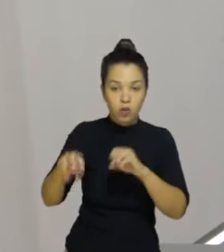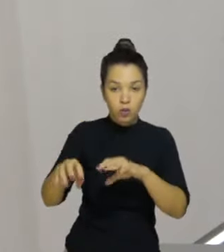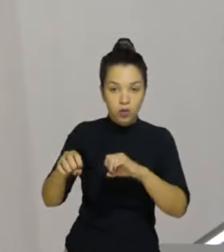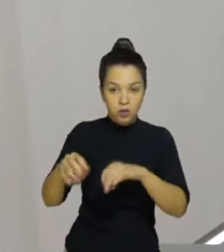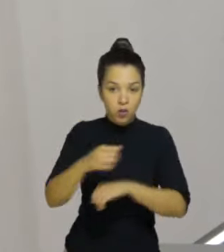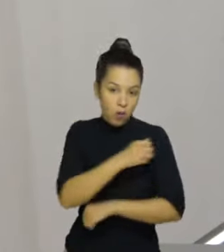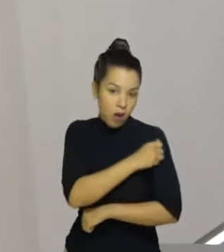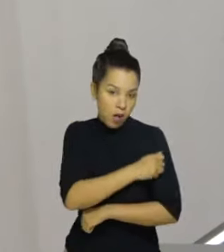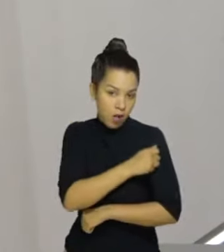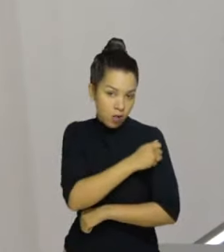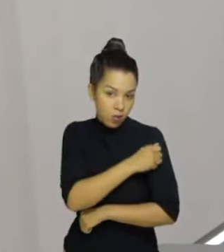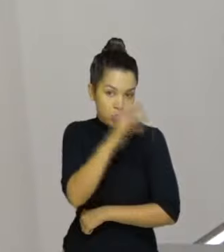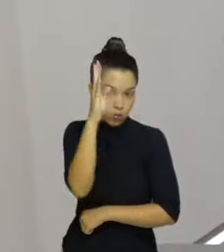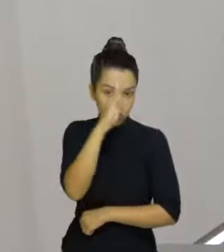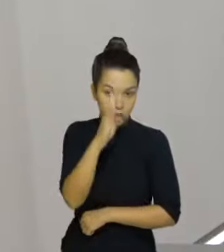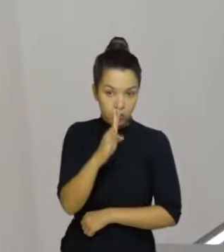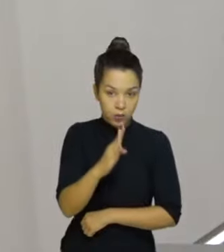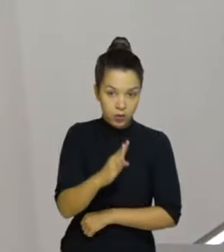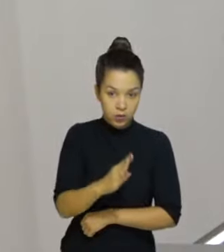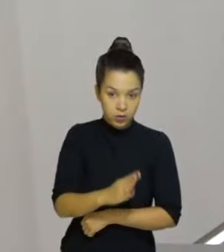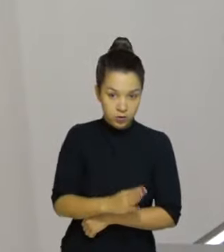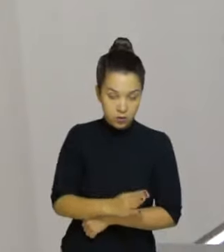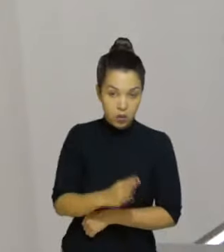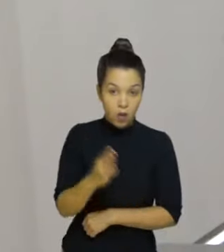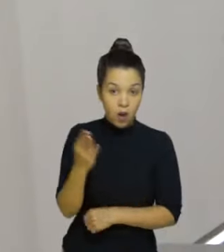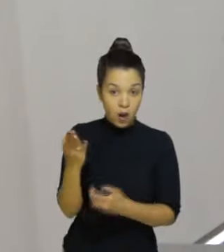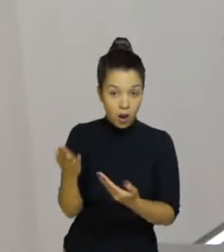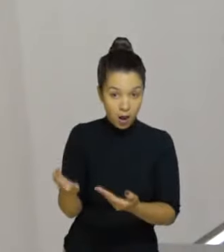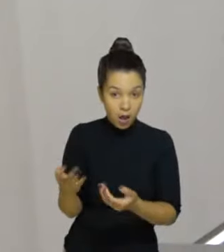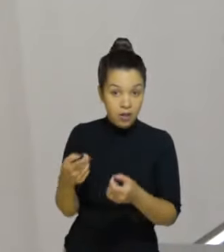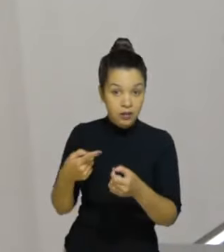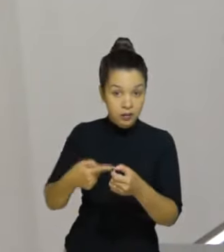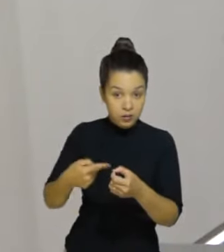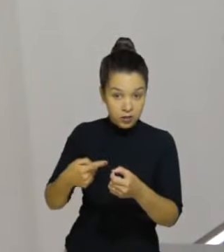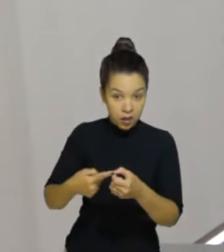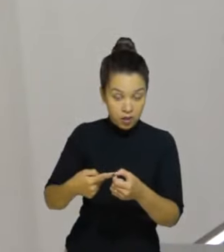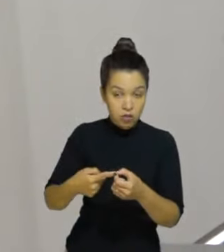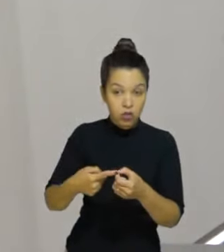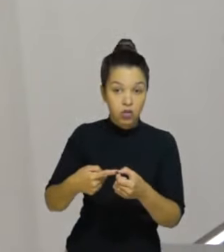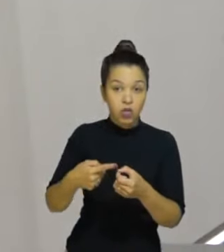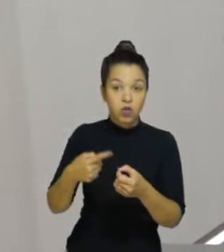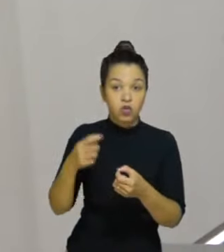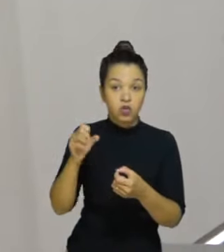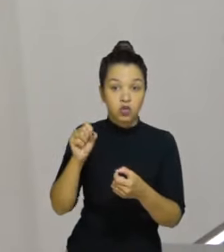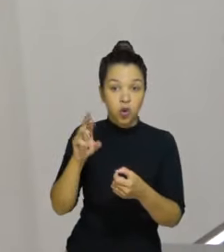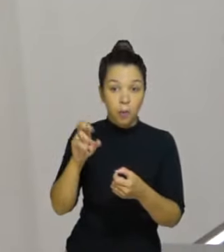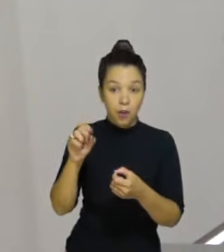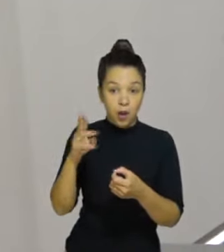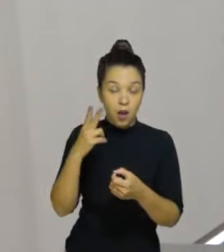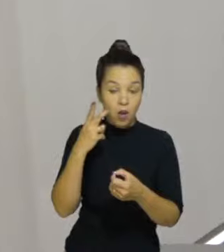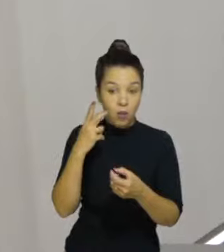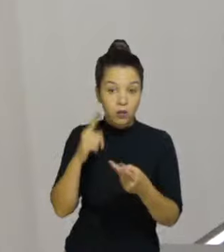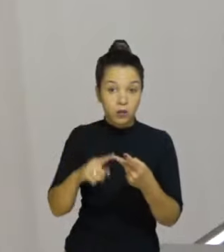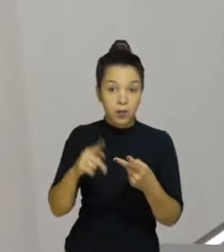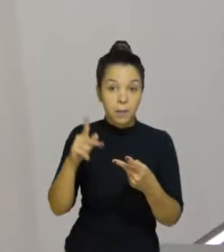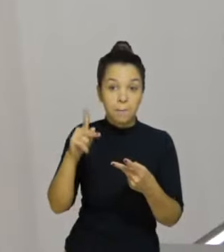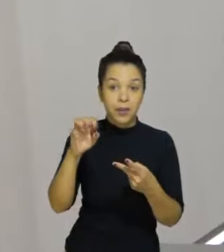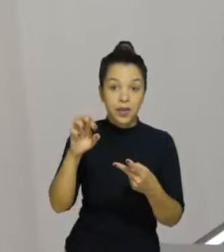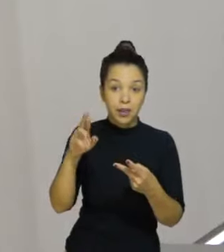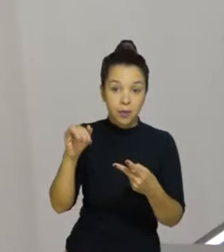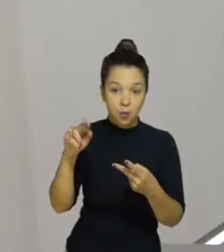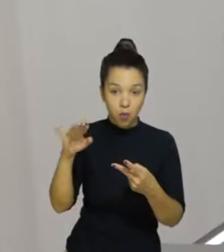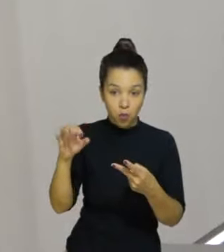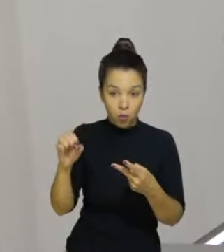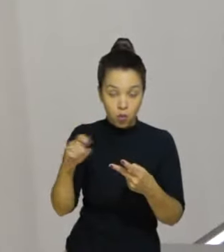e Coruripe, em Pernambuco, são os únicos municípios brasileiros cujas médias do quinto